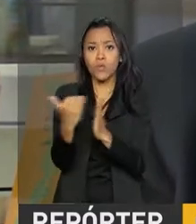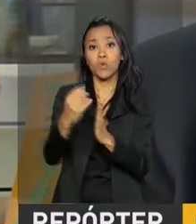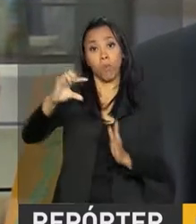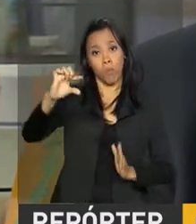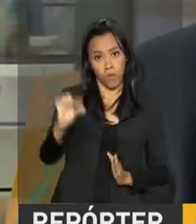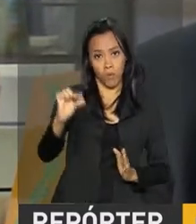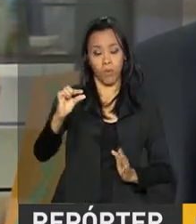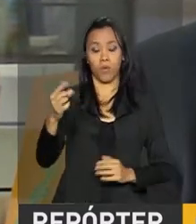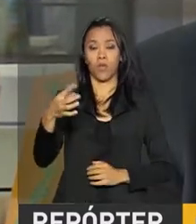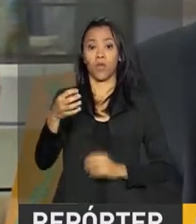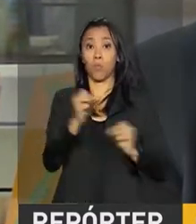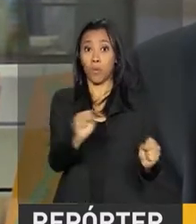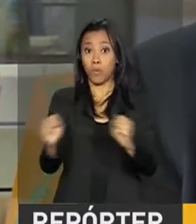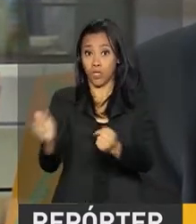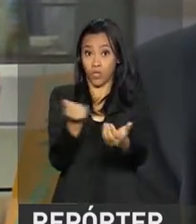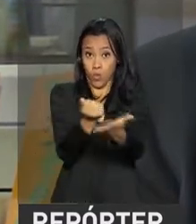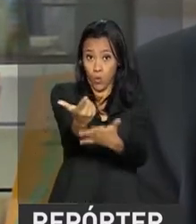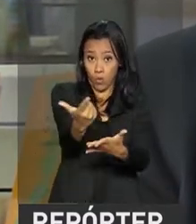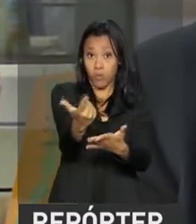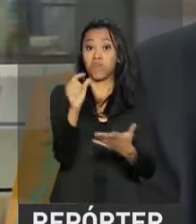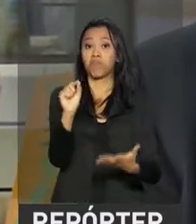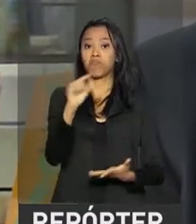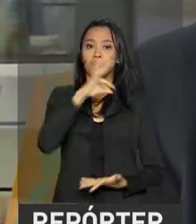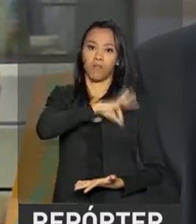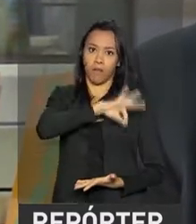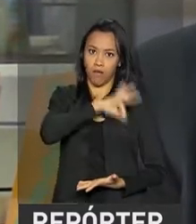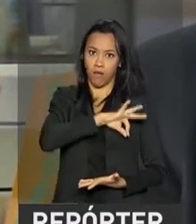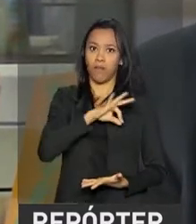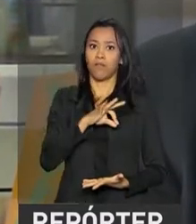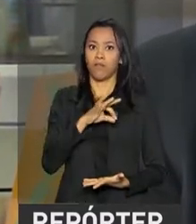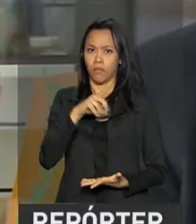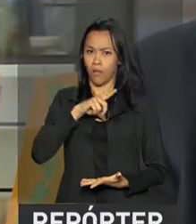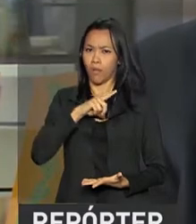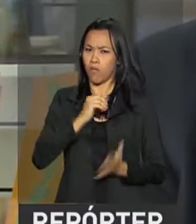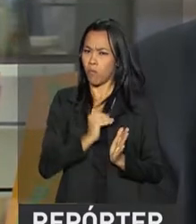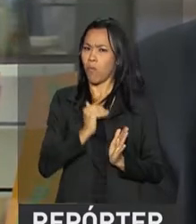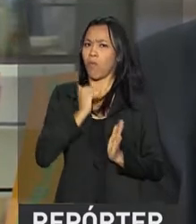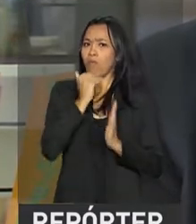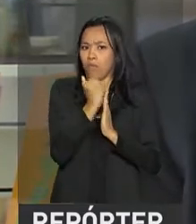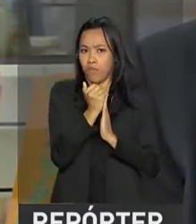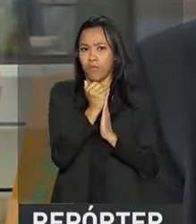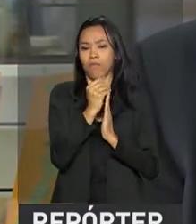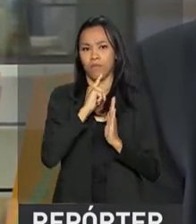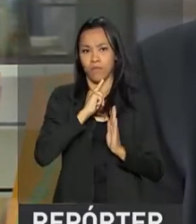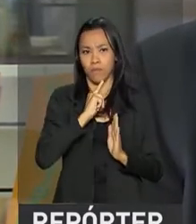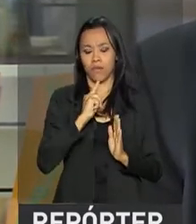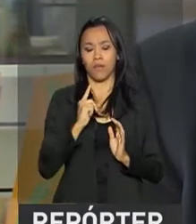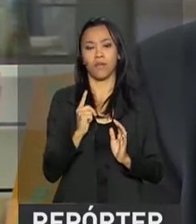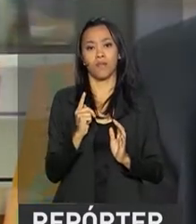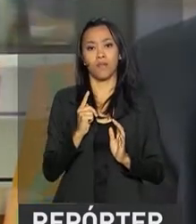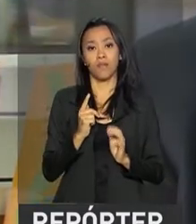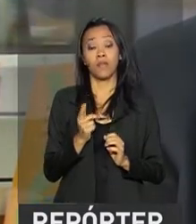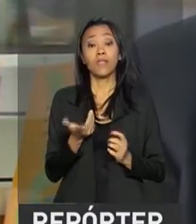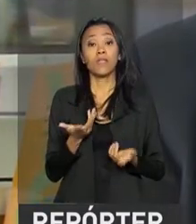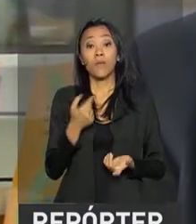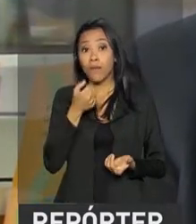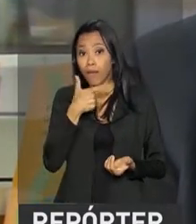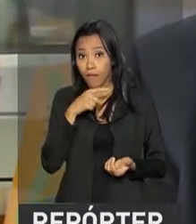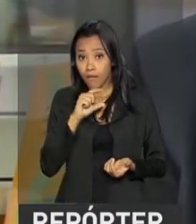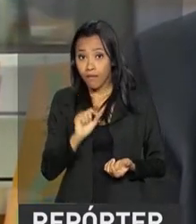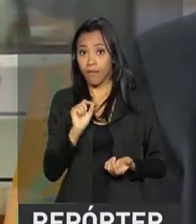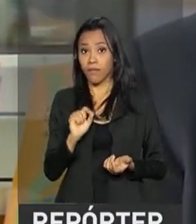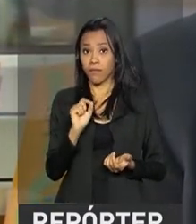do trabalhador que teve seu reajuste é é acaba se elevando quem foi